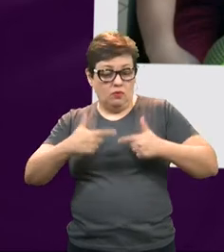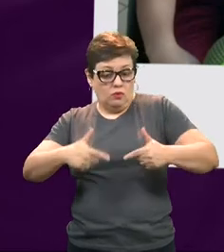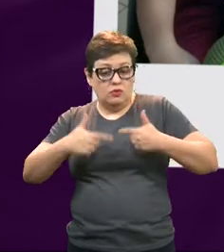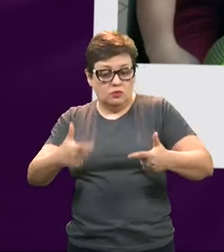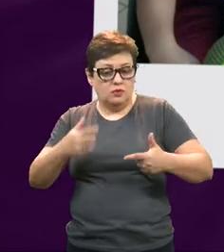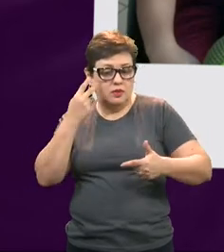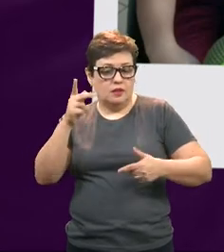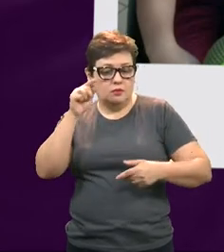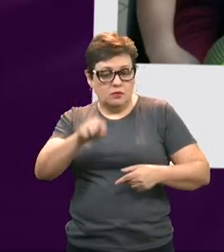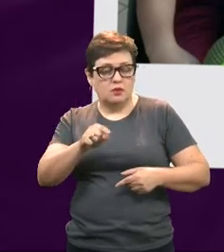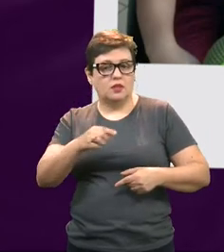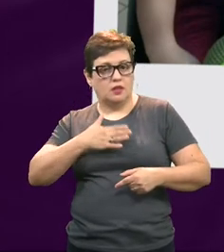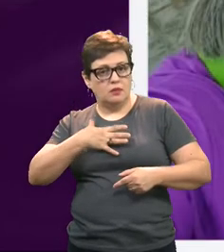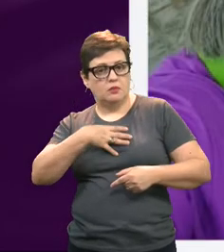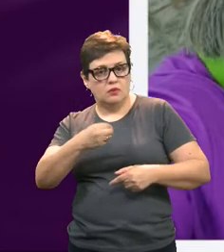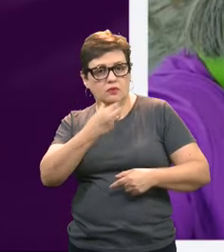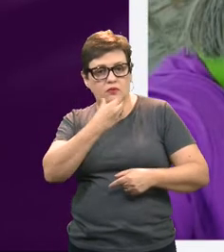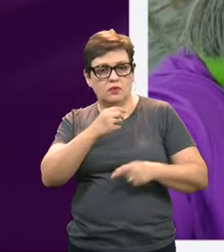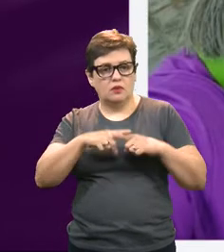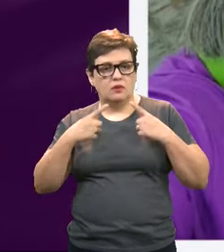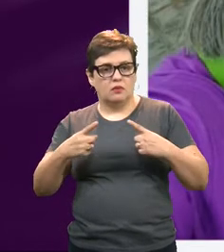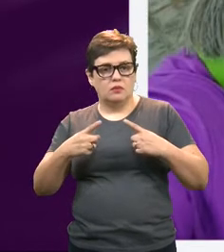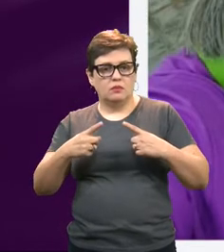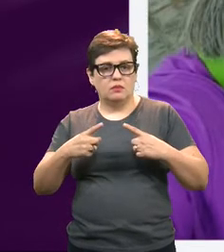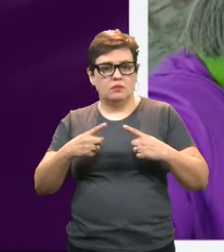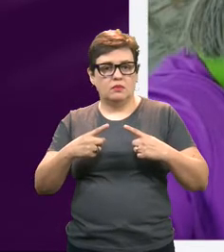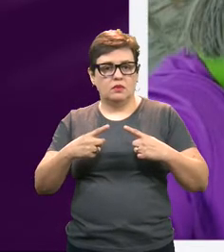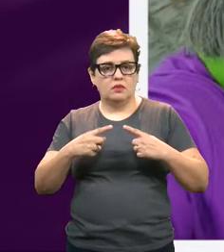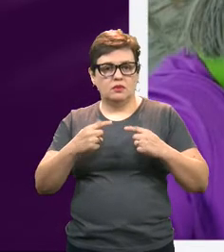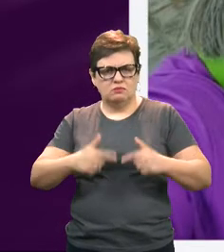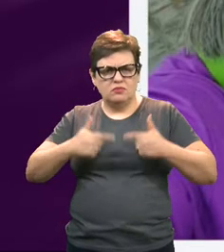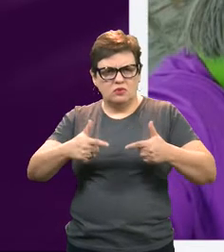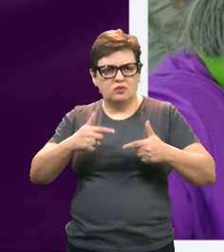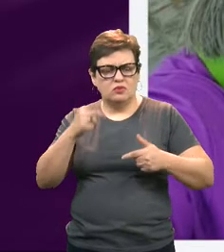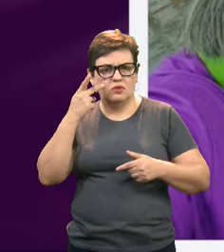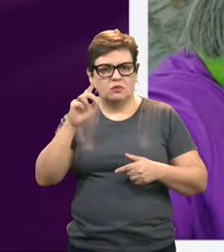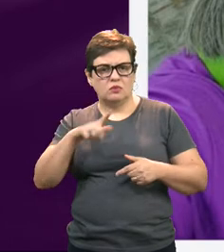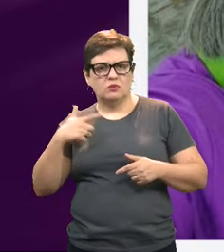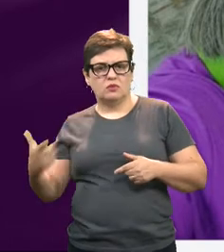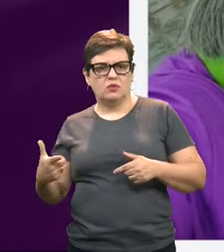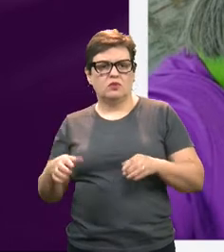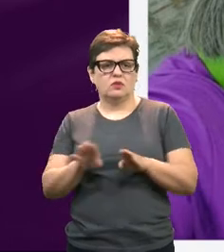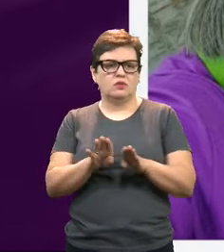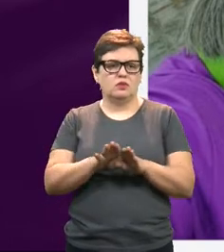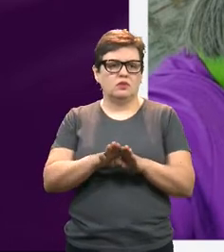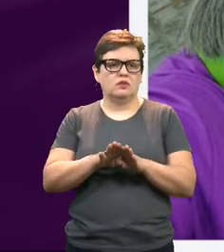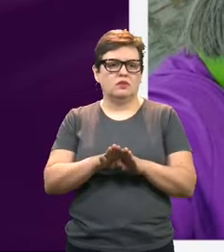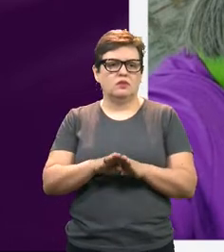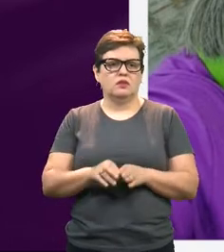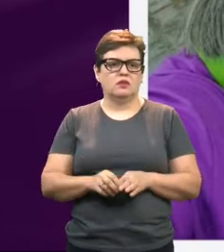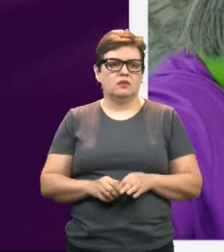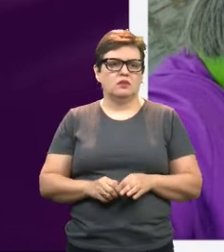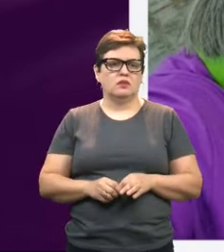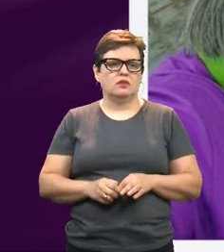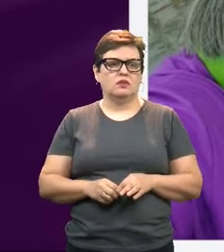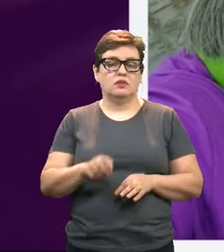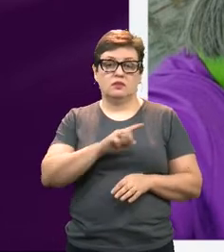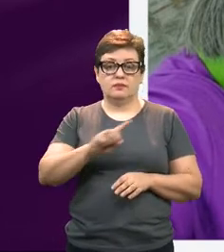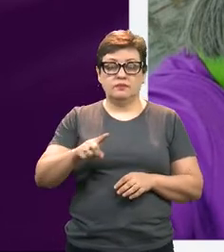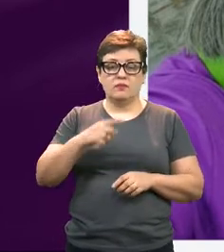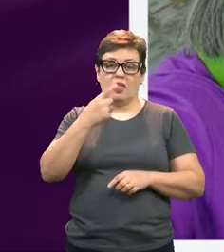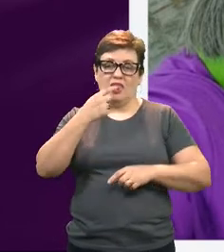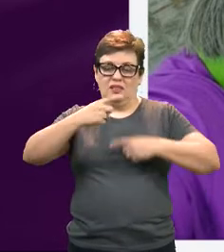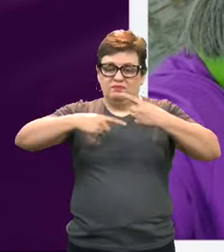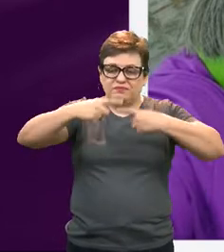ajudar outros também de algumas maneiras. E essas crises convulsivas dele, as pessoas diziam, como